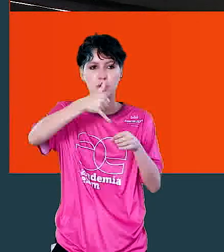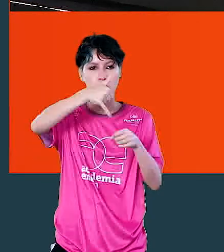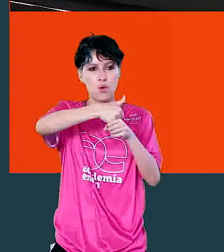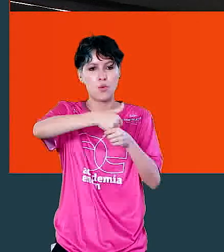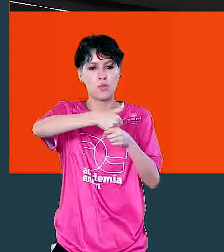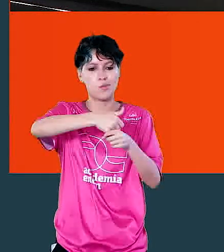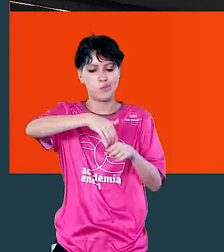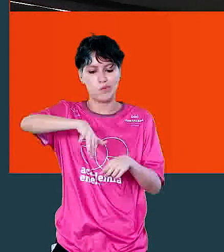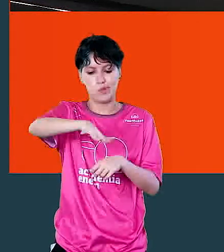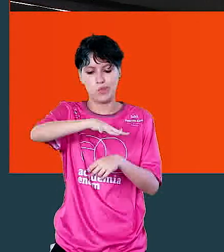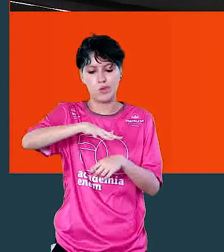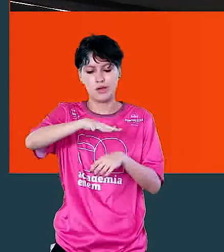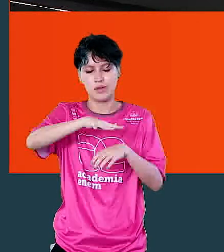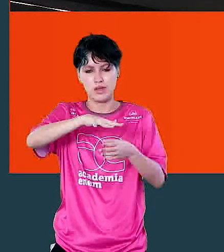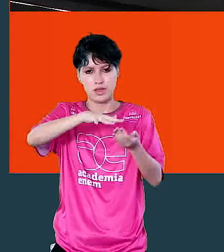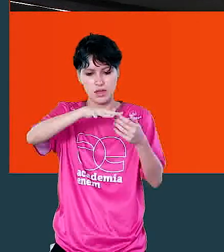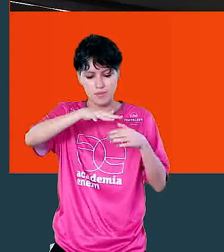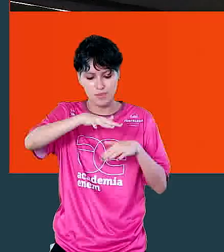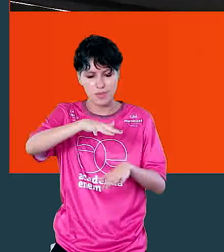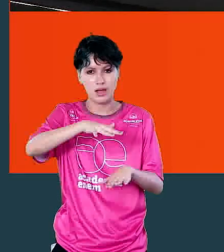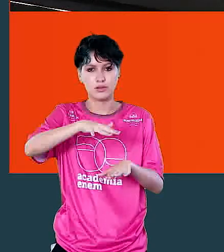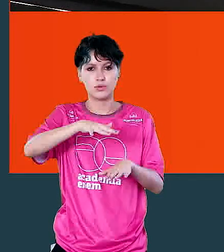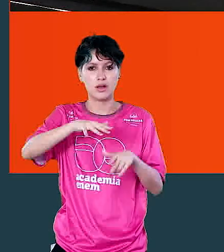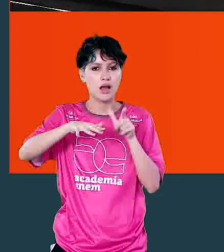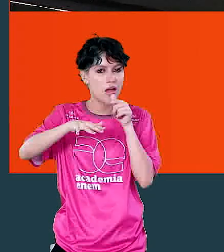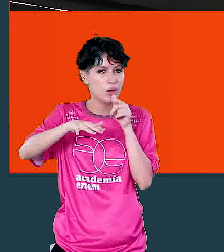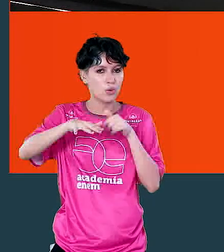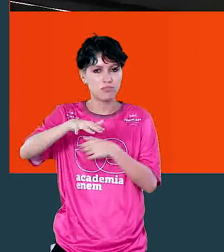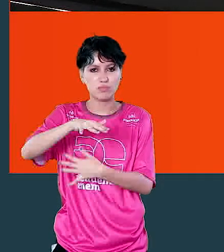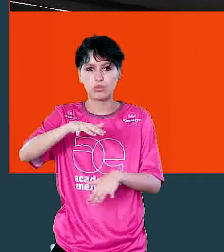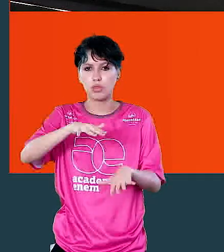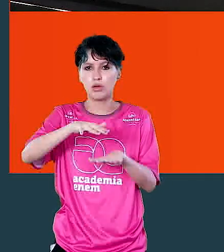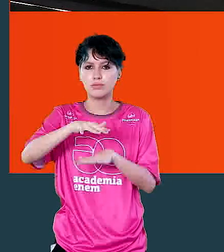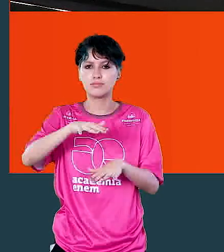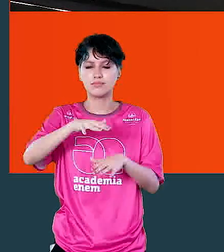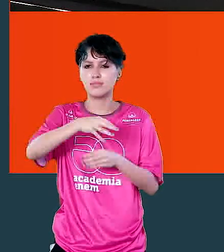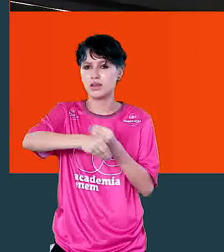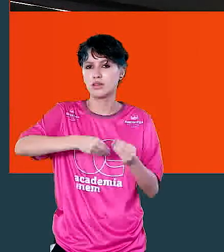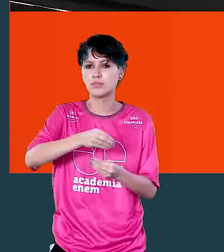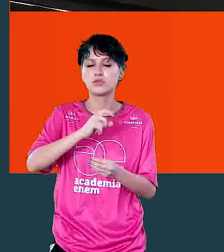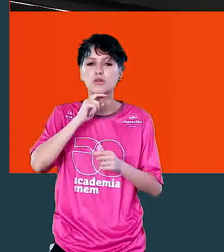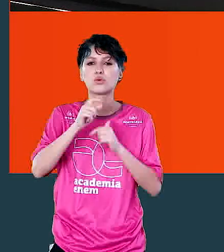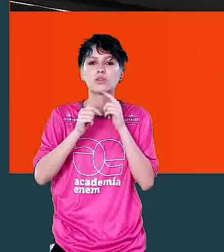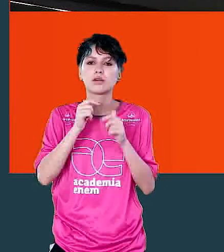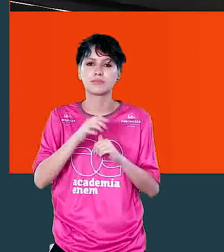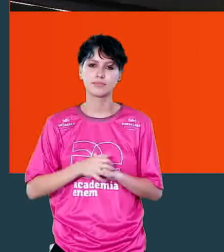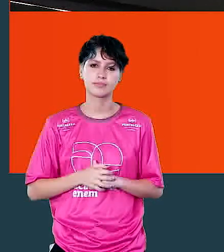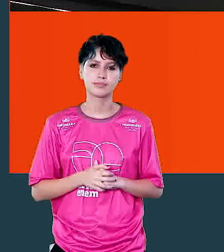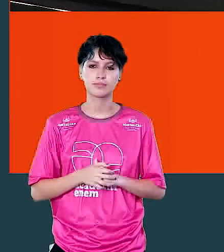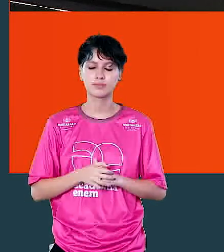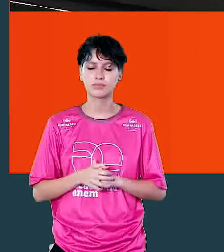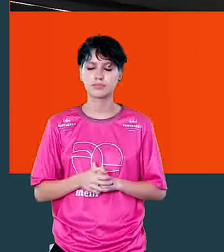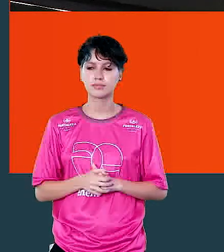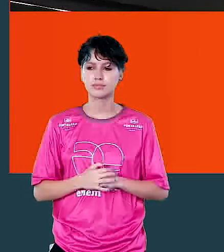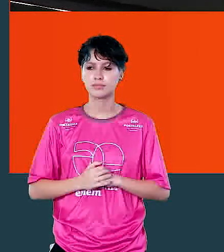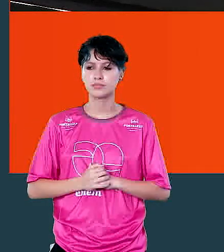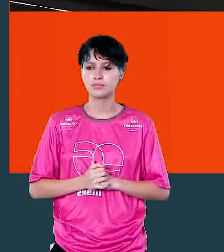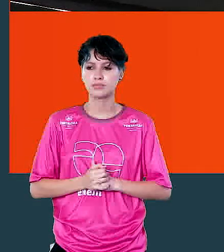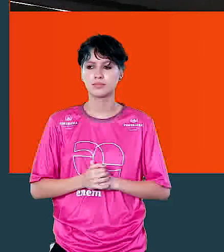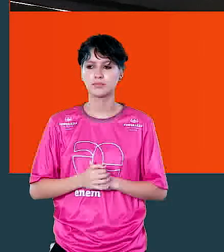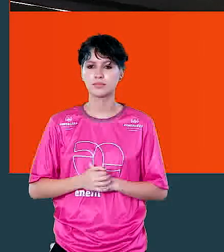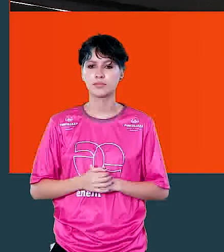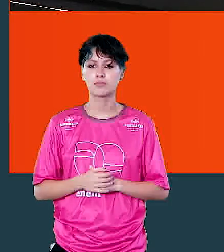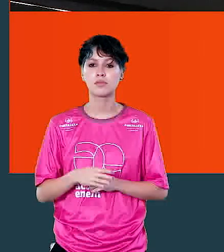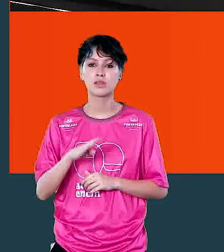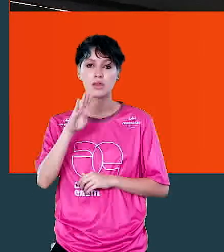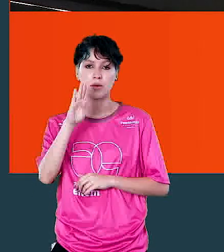se dissolve. Se ela não se dissolve, ela também não vai reagir, né? B. Acidifica o meio.